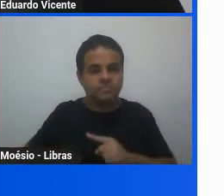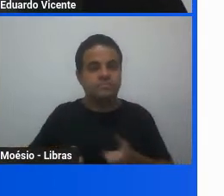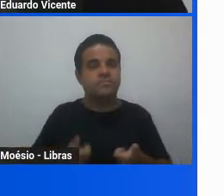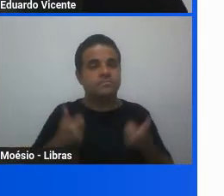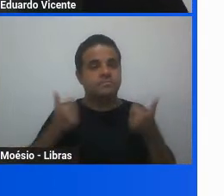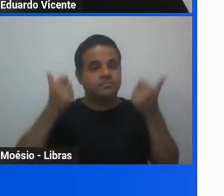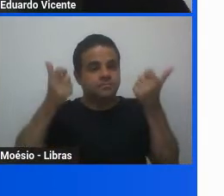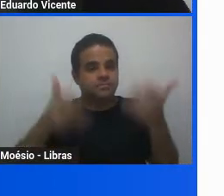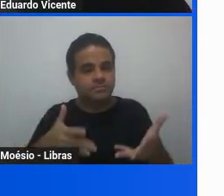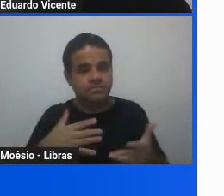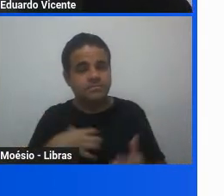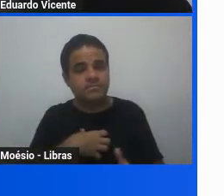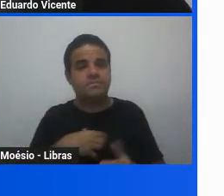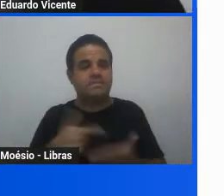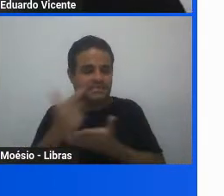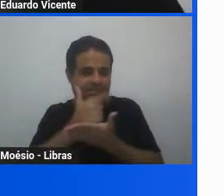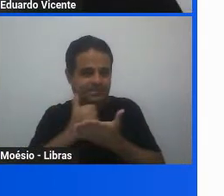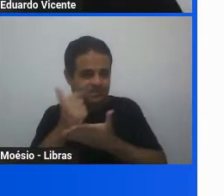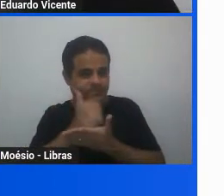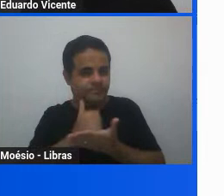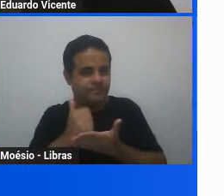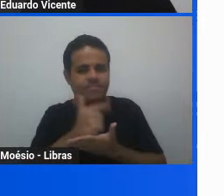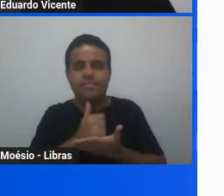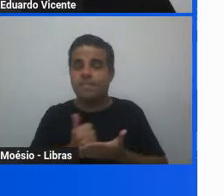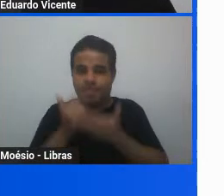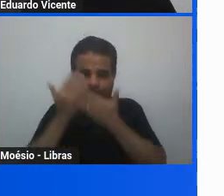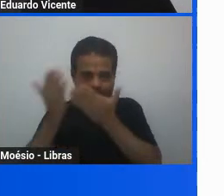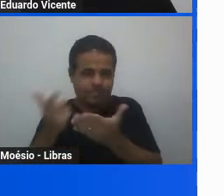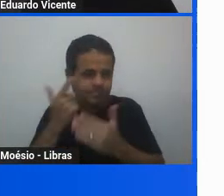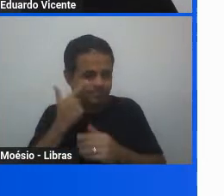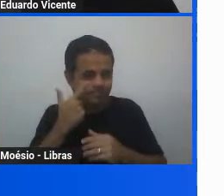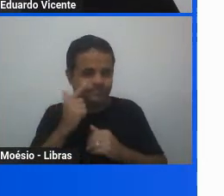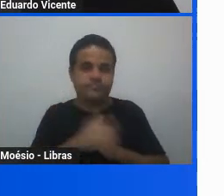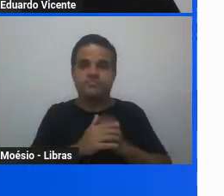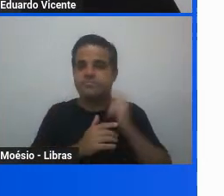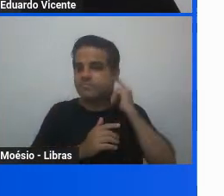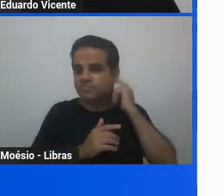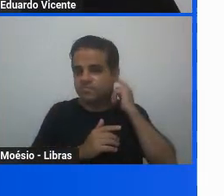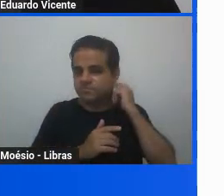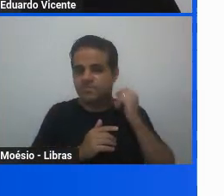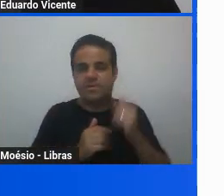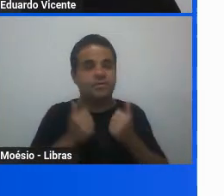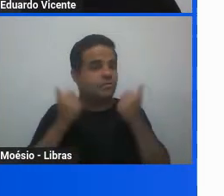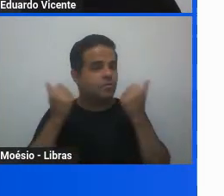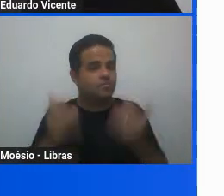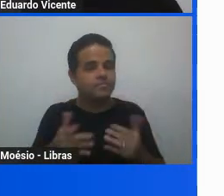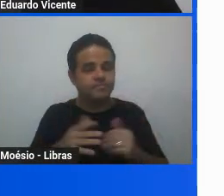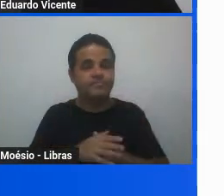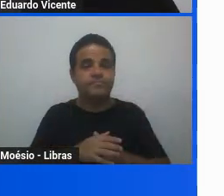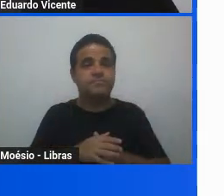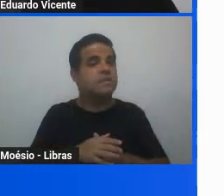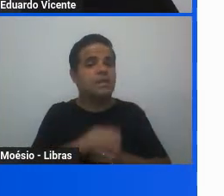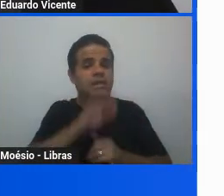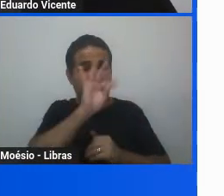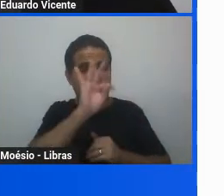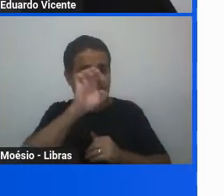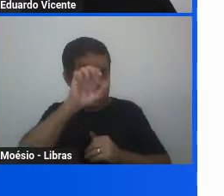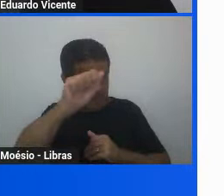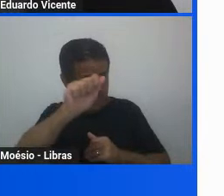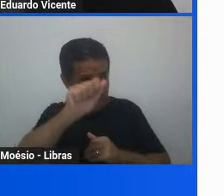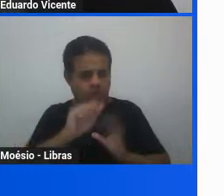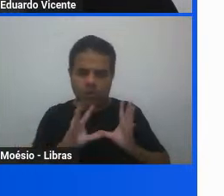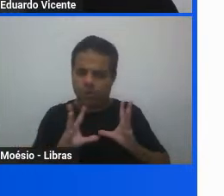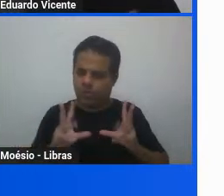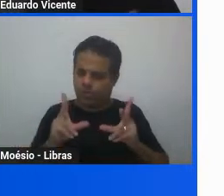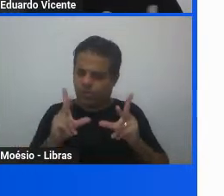Esse desenho que tem aí ao nosso lado, né, ele é um desenho que simboliza o TEA. Então, todas as